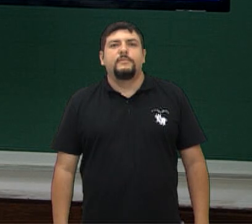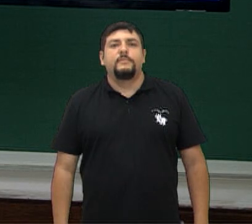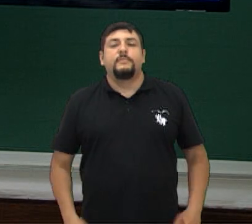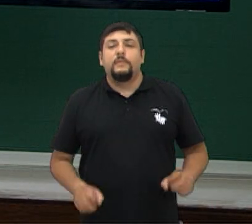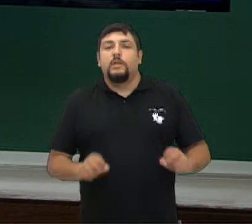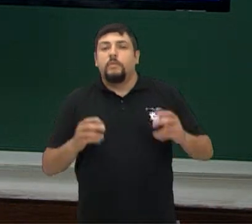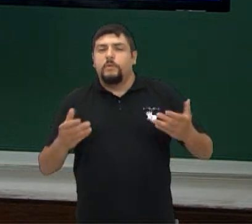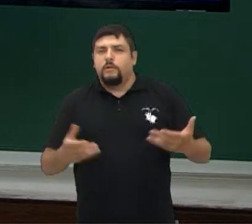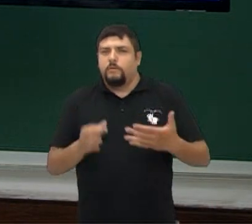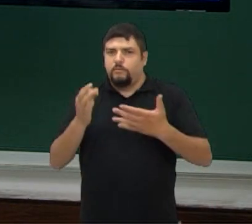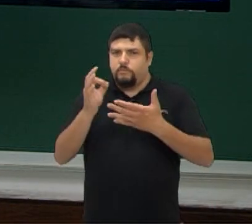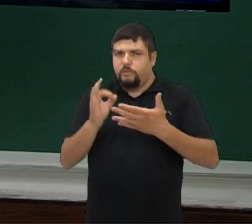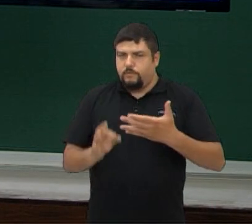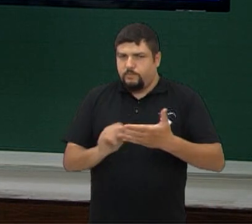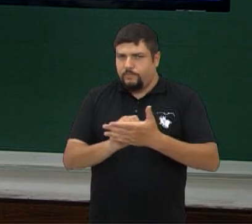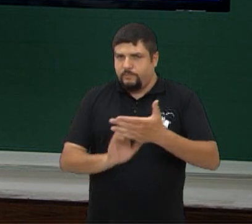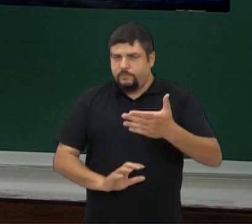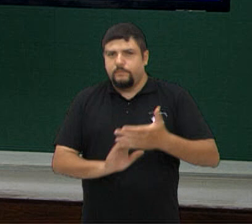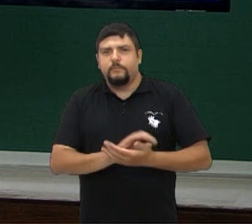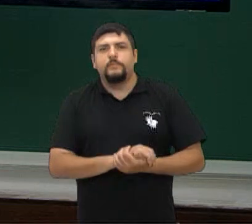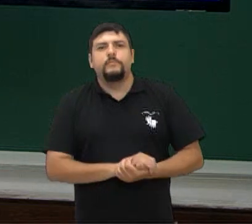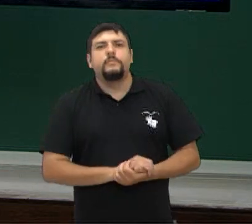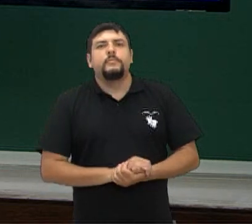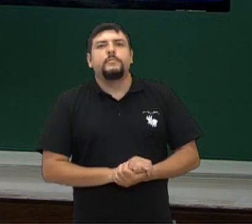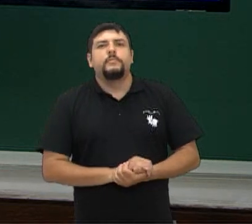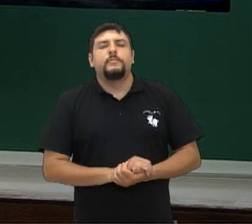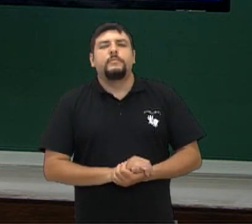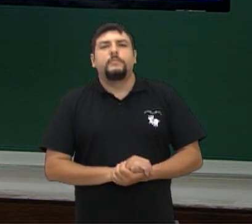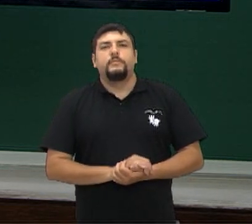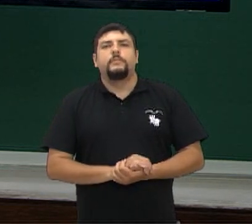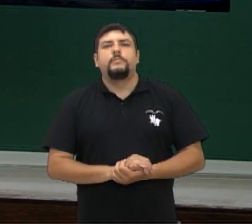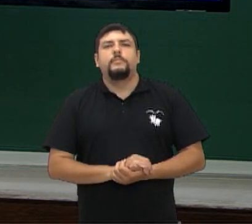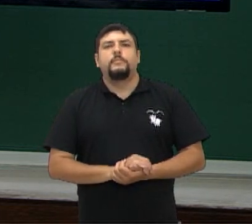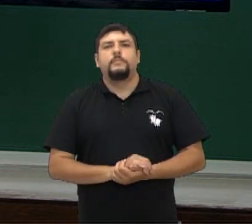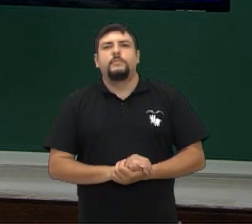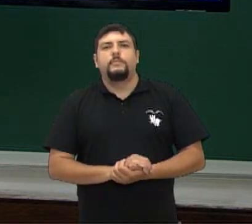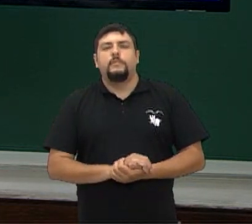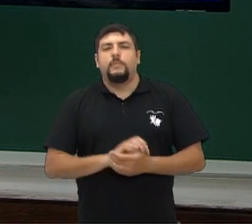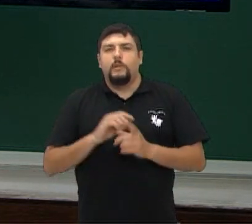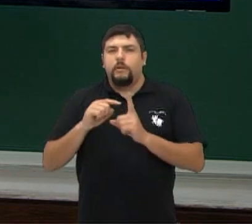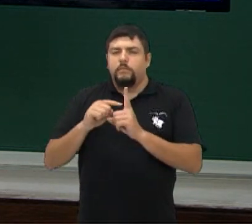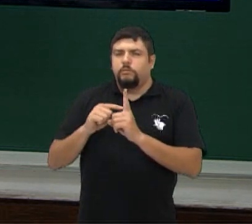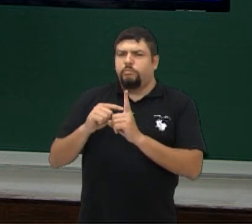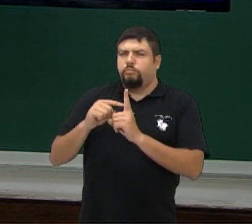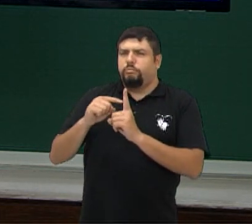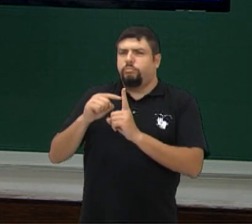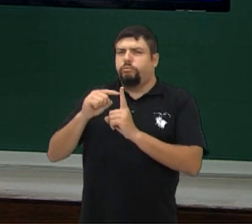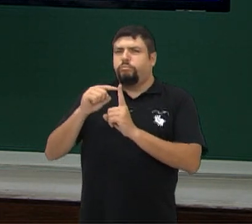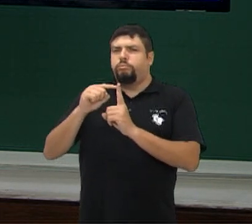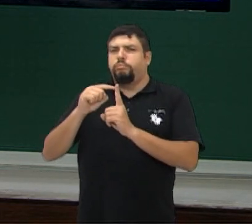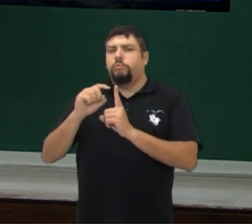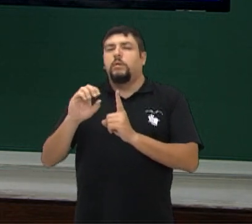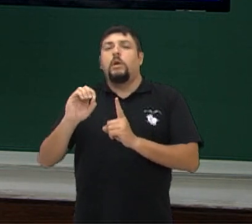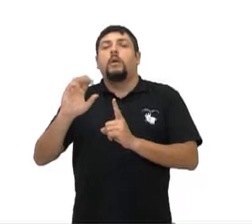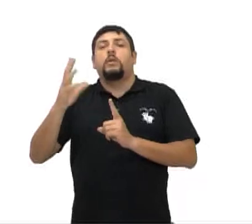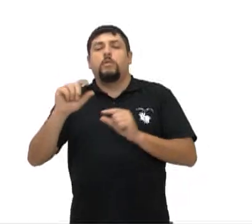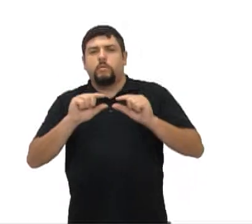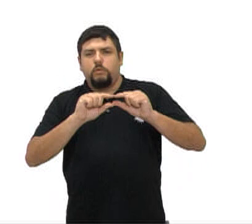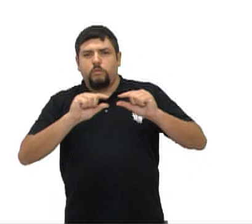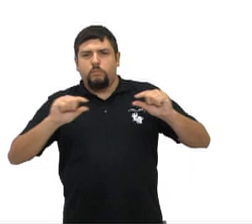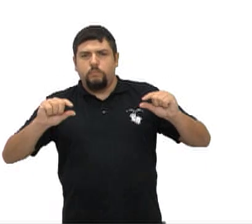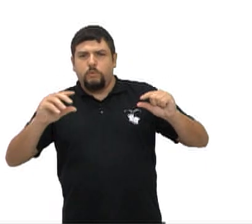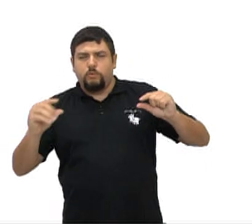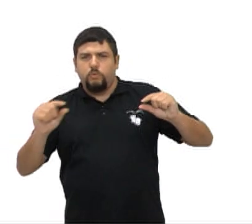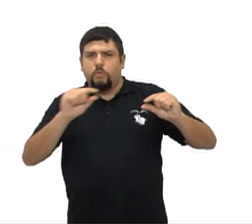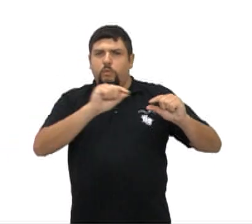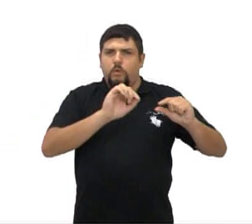Vamos para a correção da atividade, então? Olha só, o aumento da temperatura desloca a reação para o sentido endotérmico,